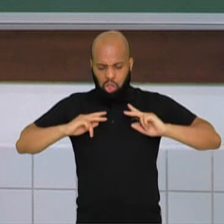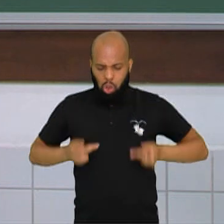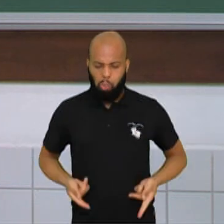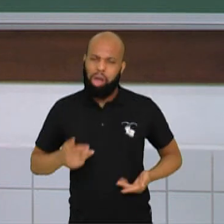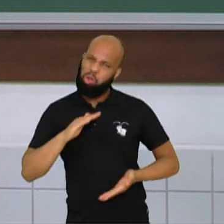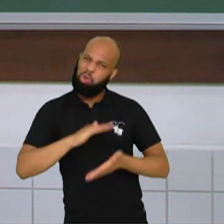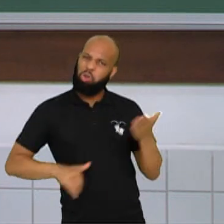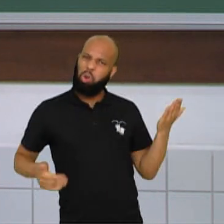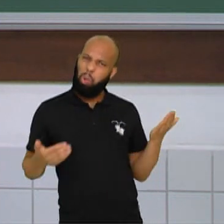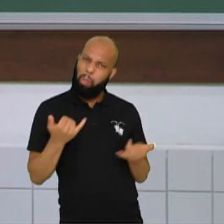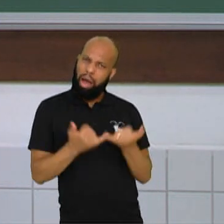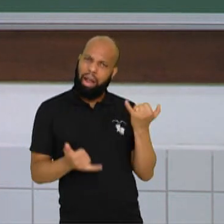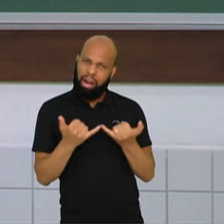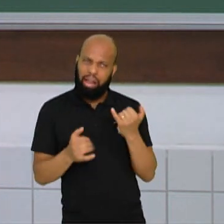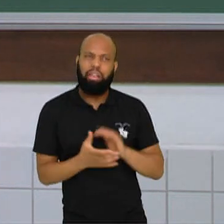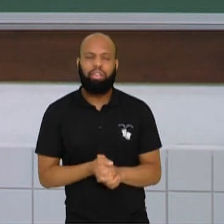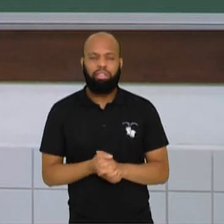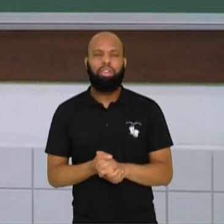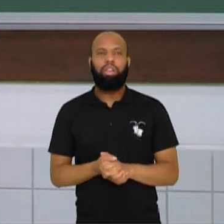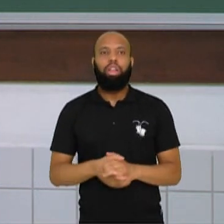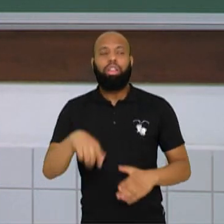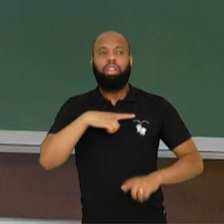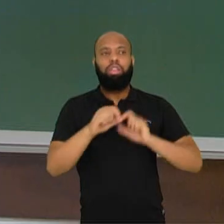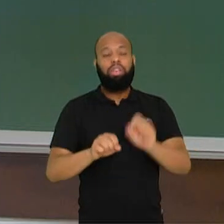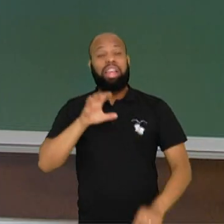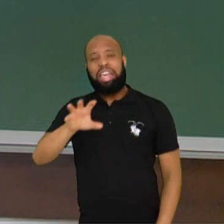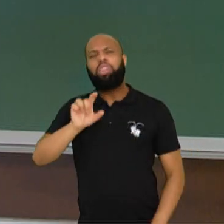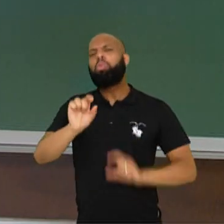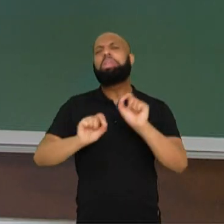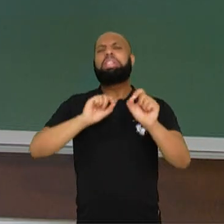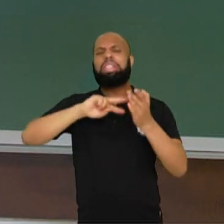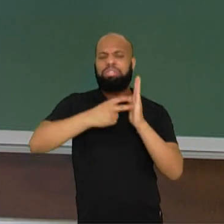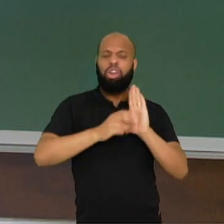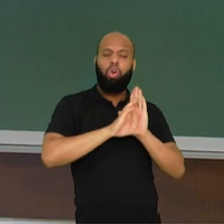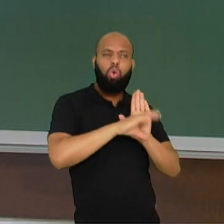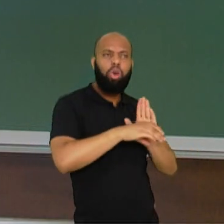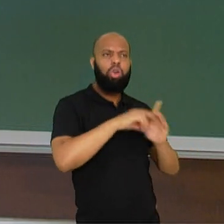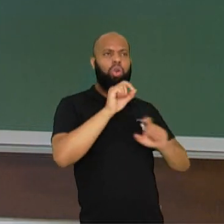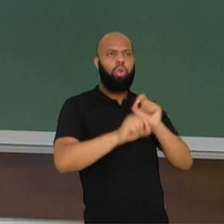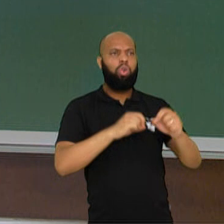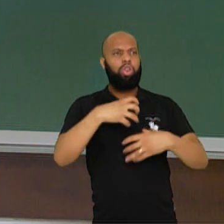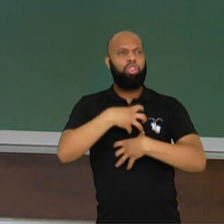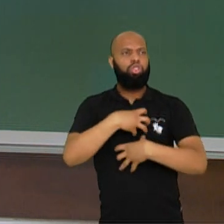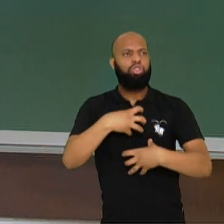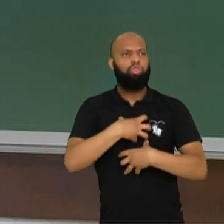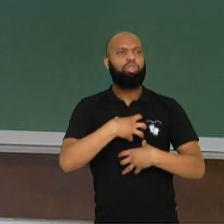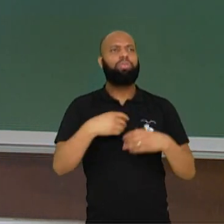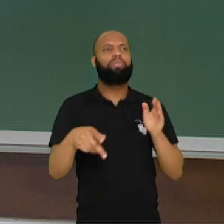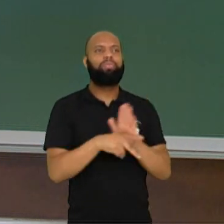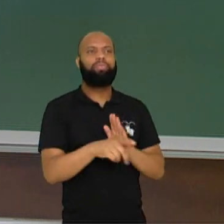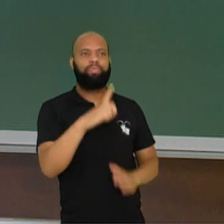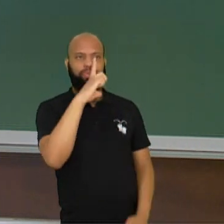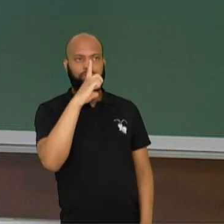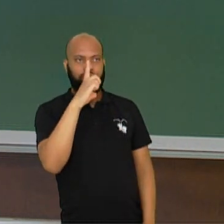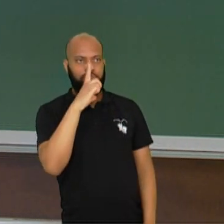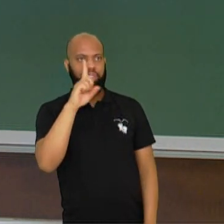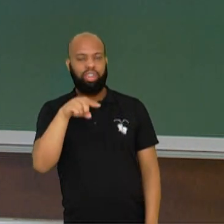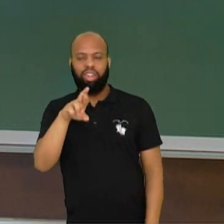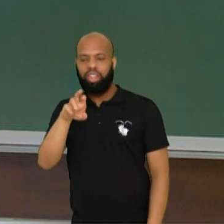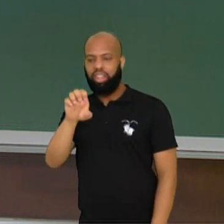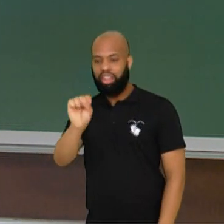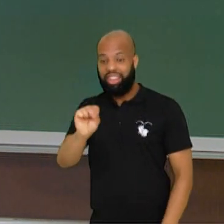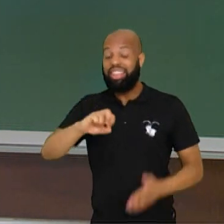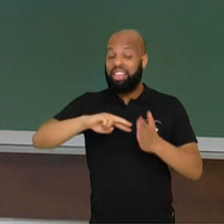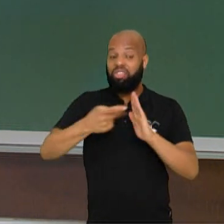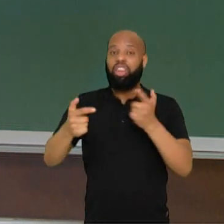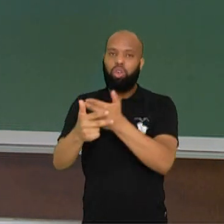seres humanos. Como reificação, compreendemos. Reificação vem do latim res, que significa coisa. Coisificação